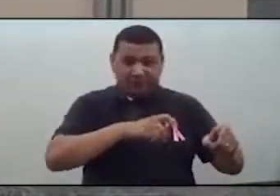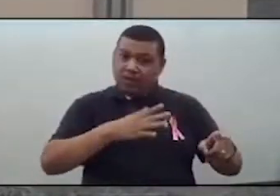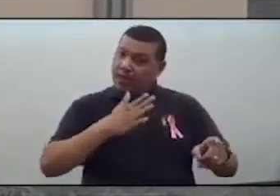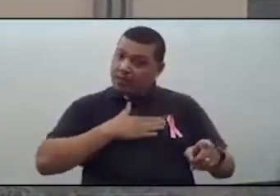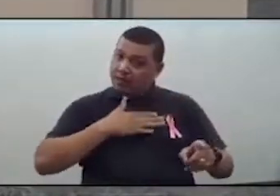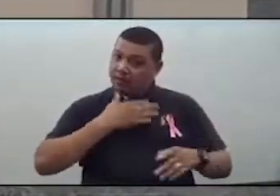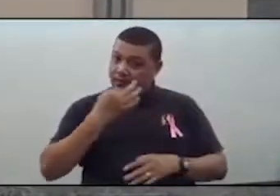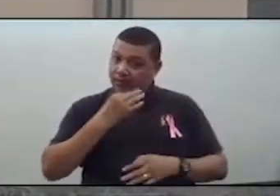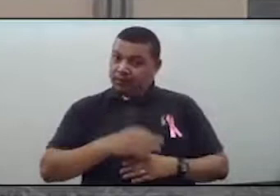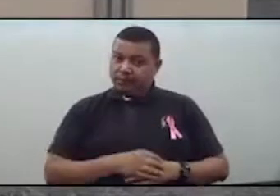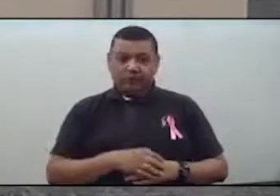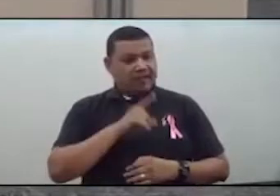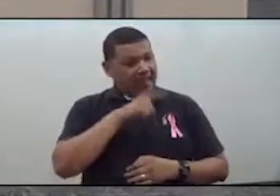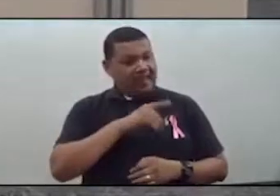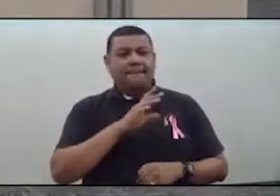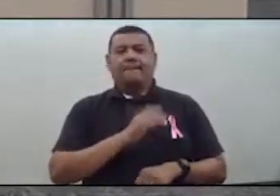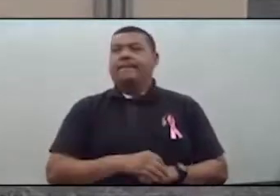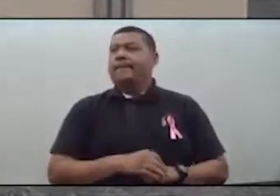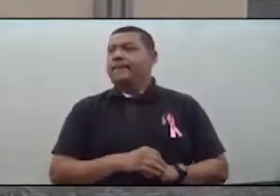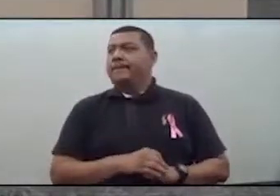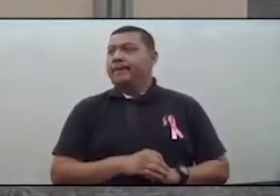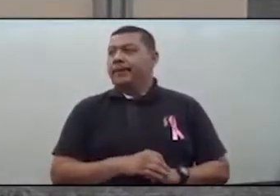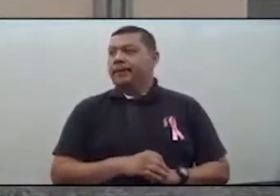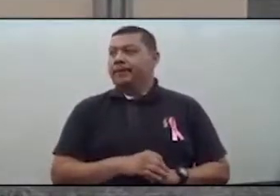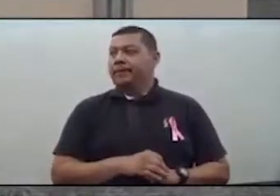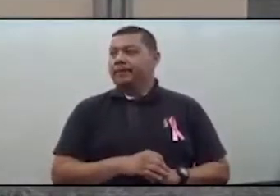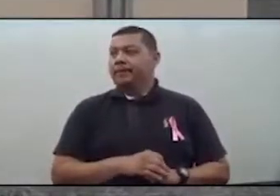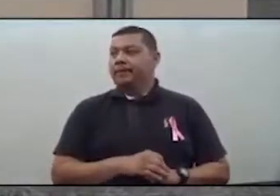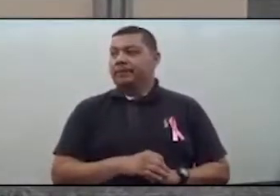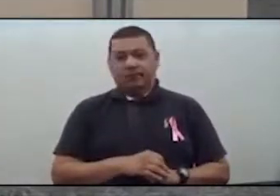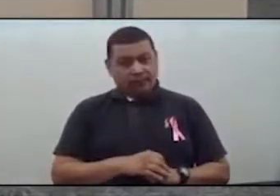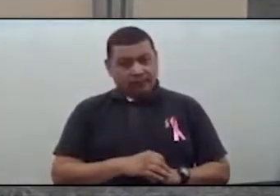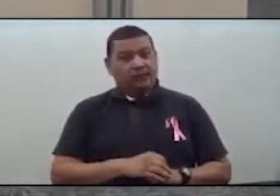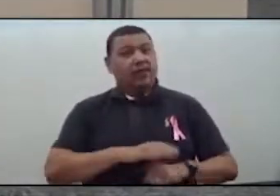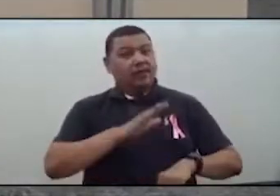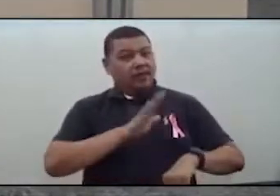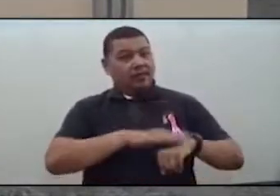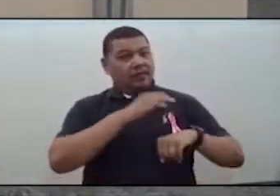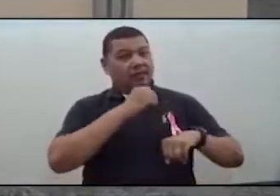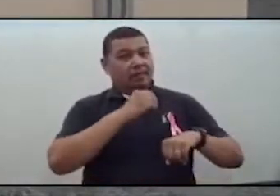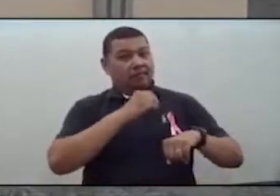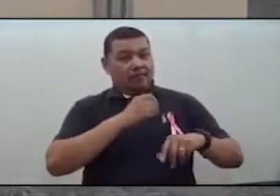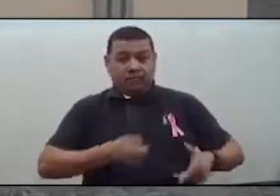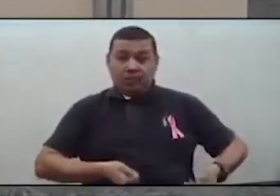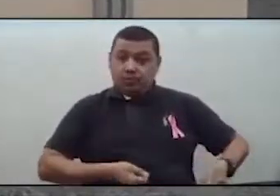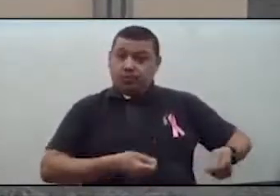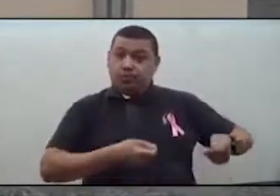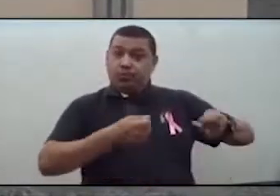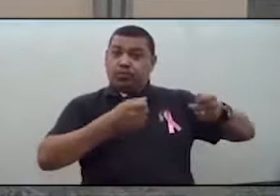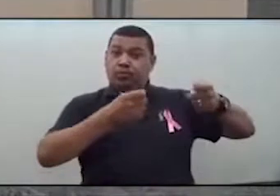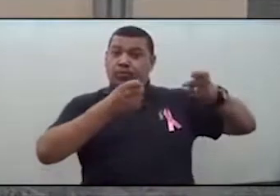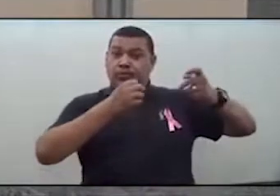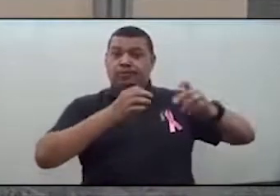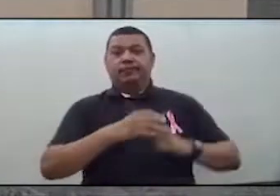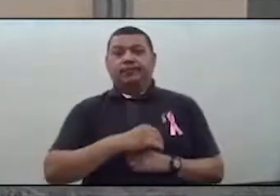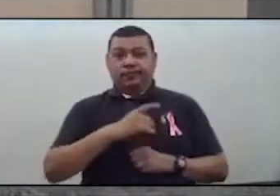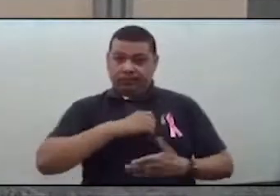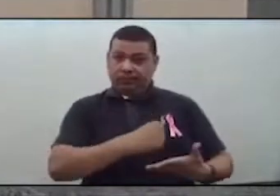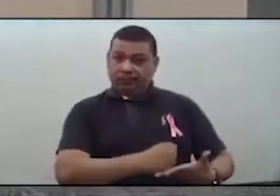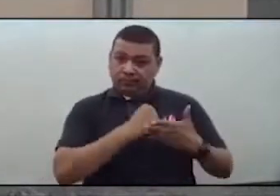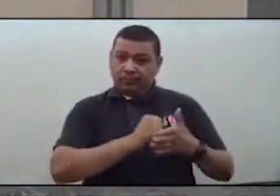né, é a secretaria que é a pasta que mais gera economia para o município de Cacoal, que realmente vem segurando aí